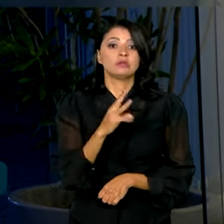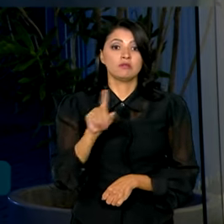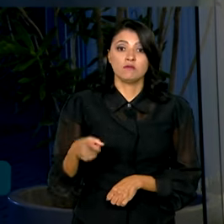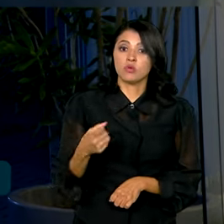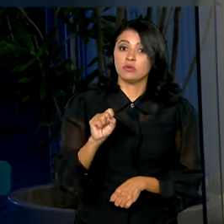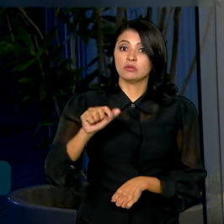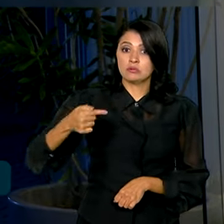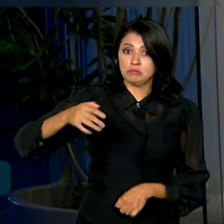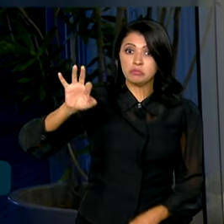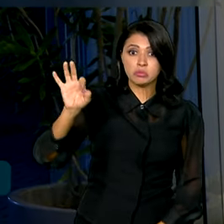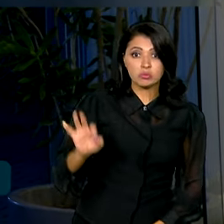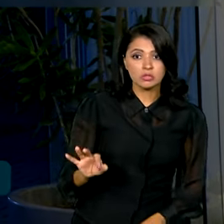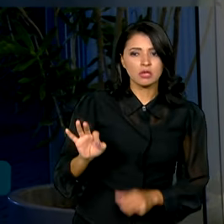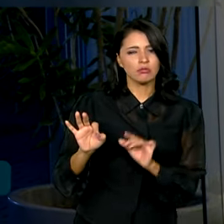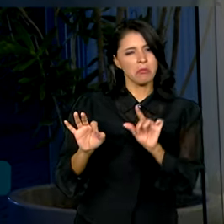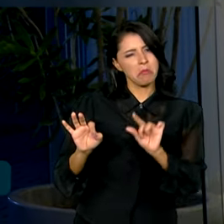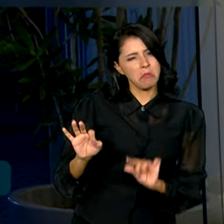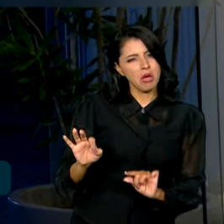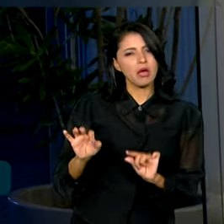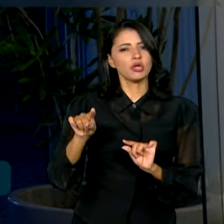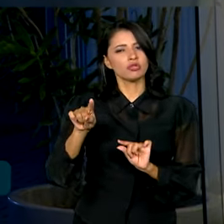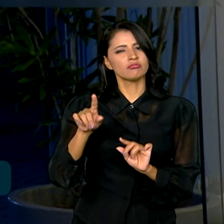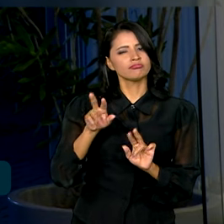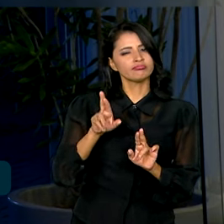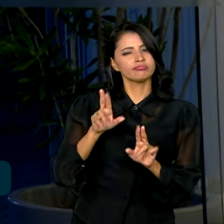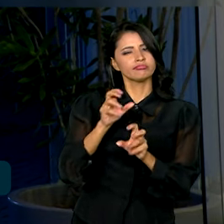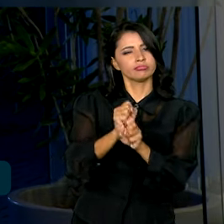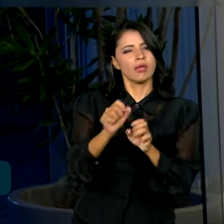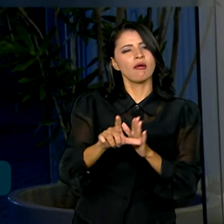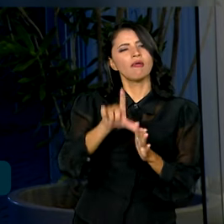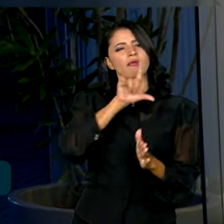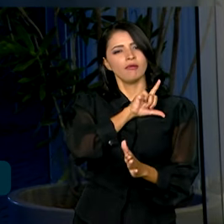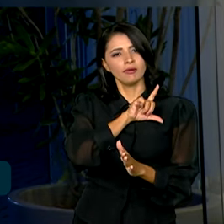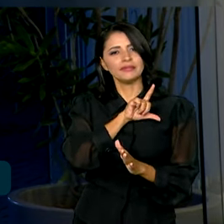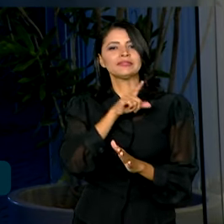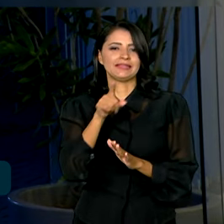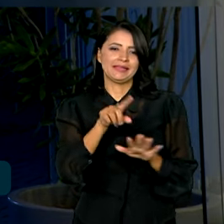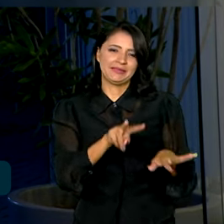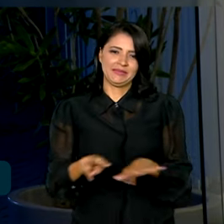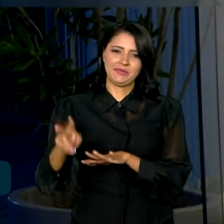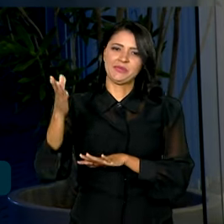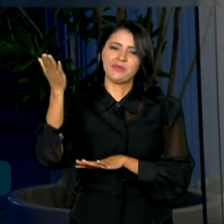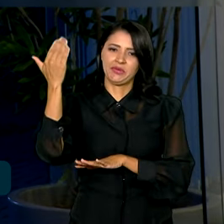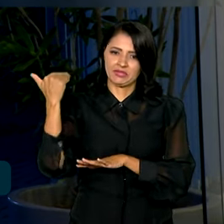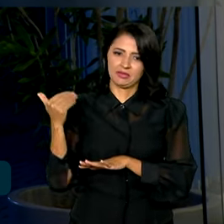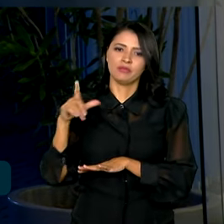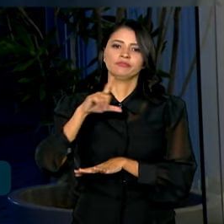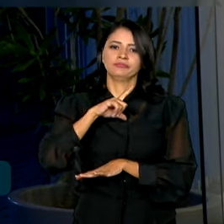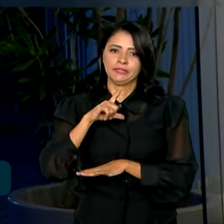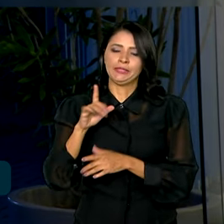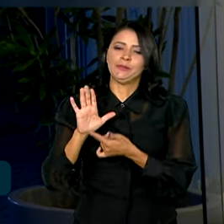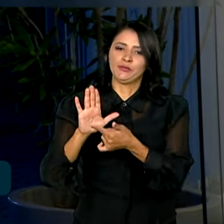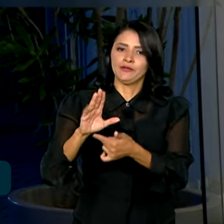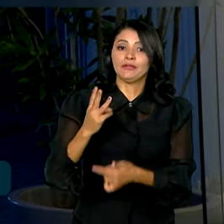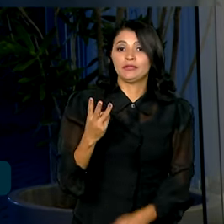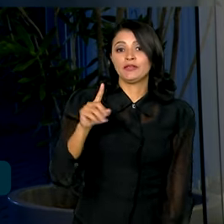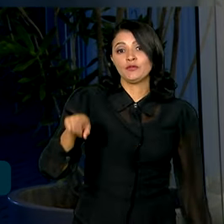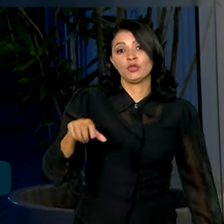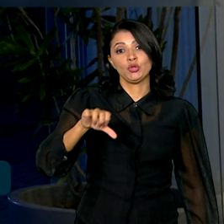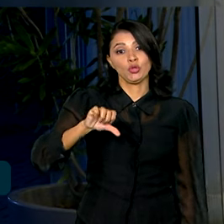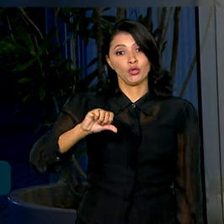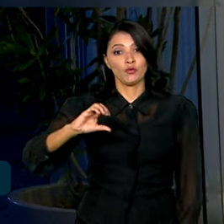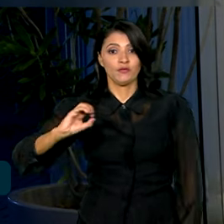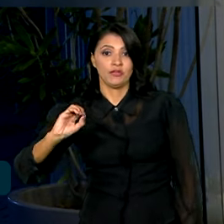3,87%. O número um pouquinho mais baixo que o da estimativa anterior do boletim da semana passada, que trazia